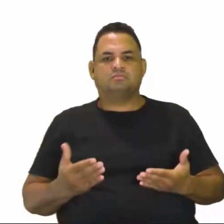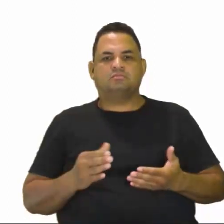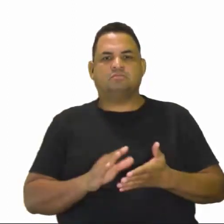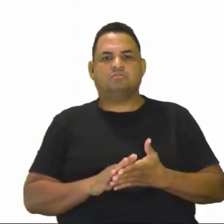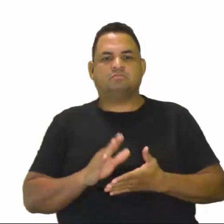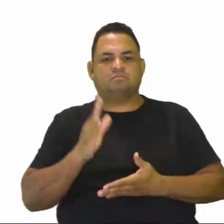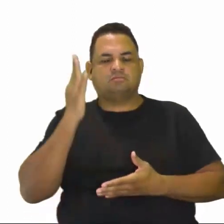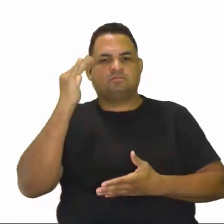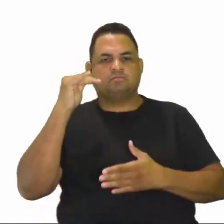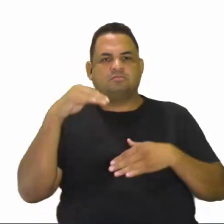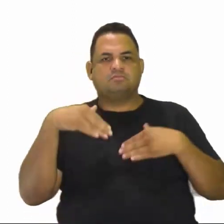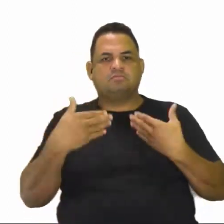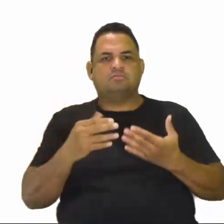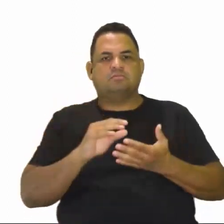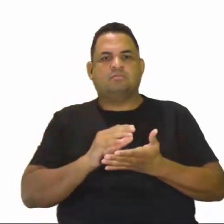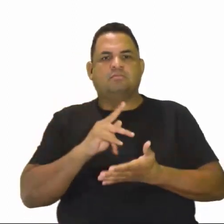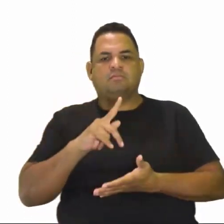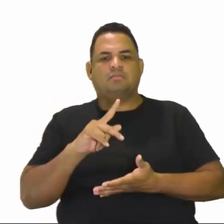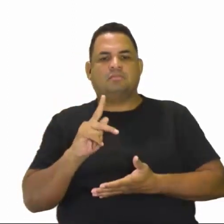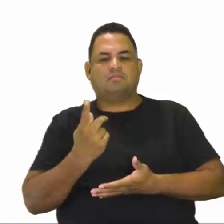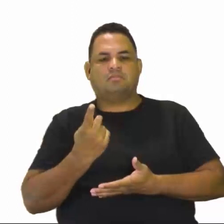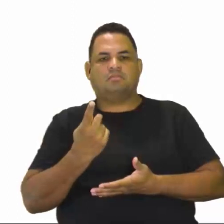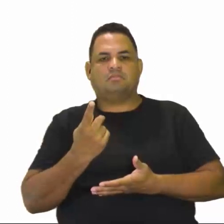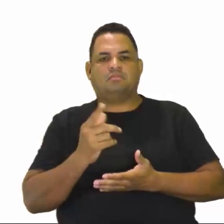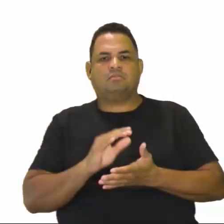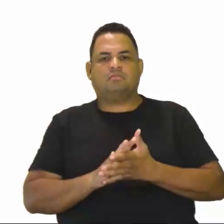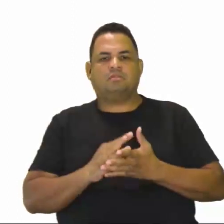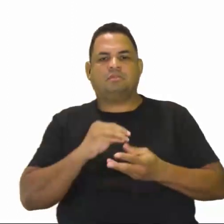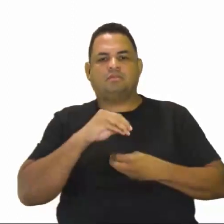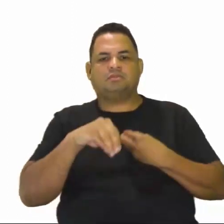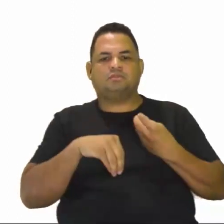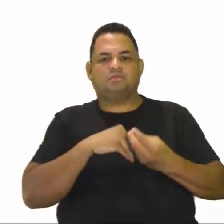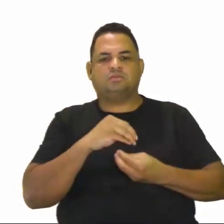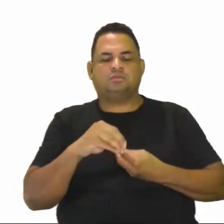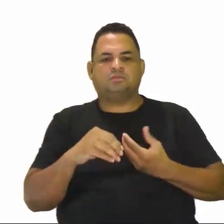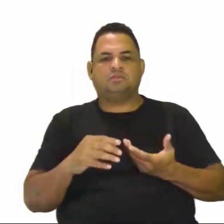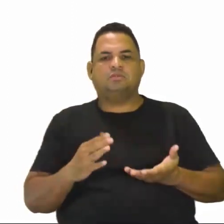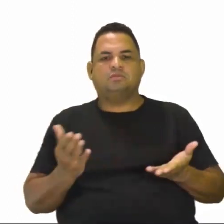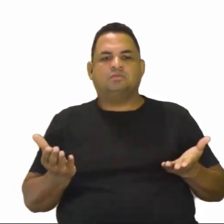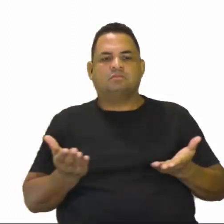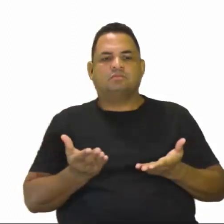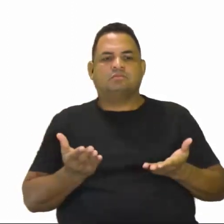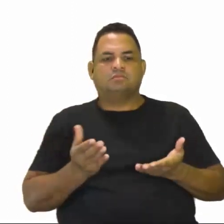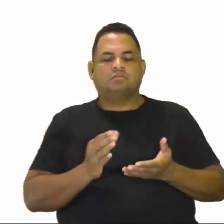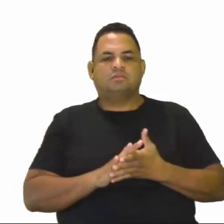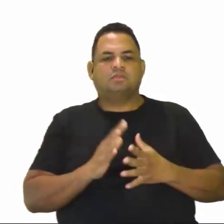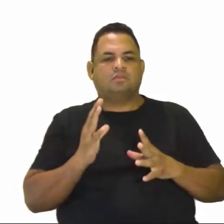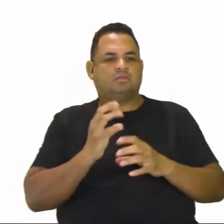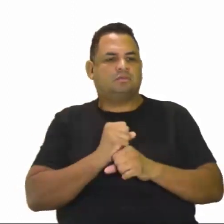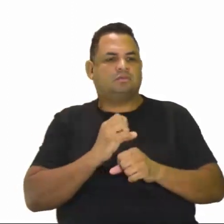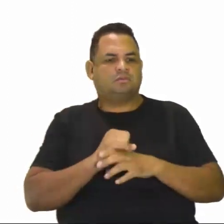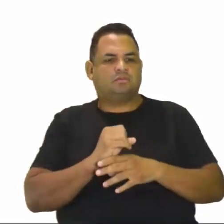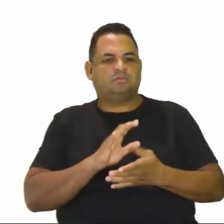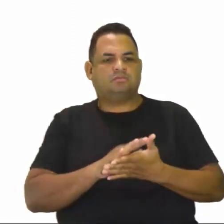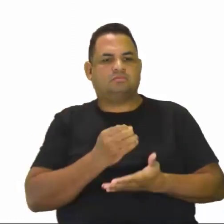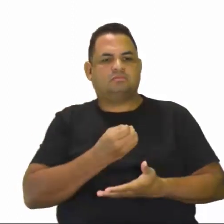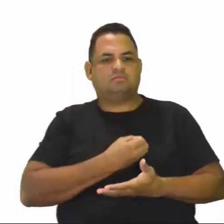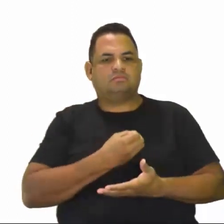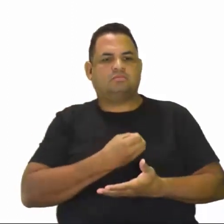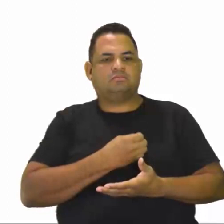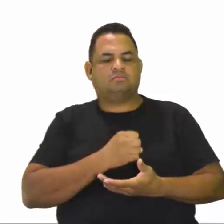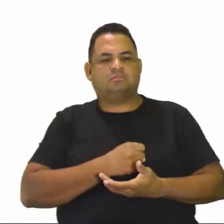eu saber o pH da minha solução. Agora eu vou definir o valor